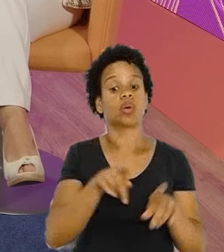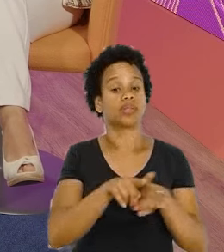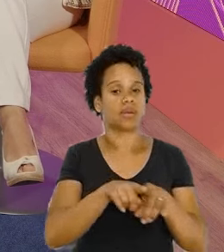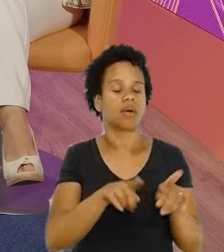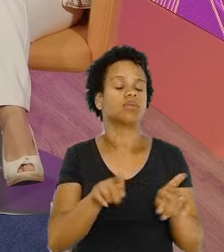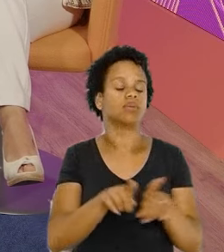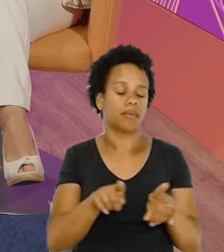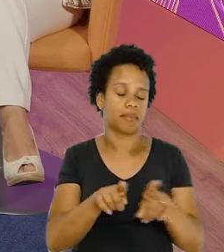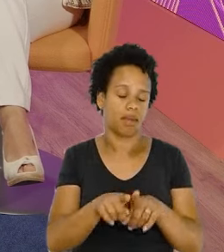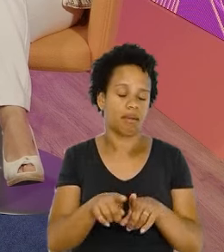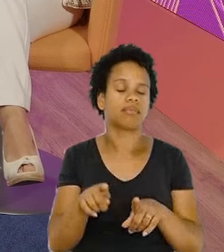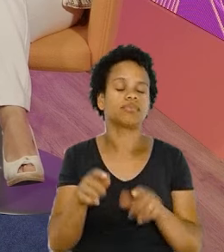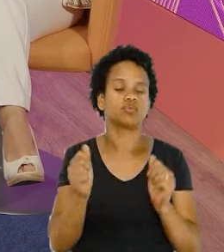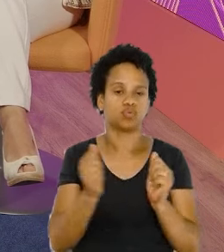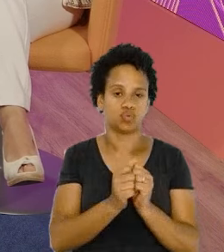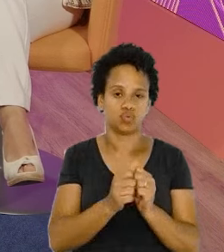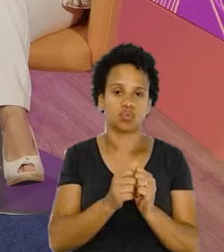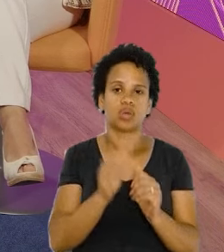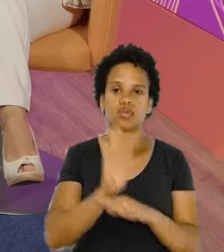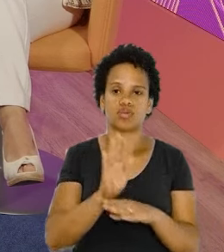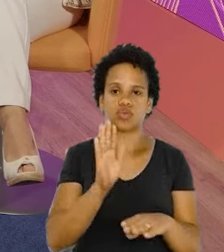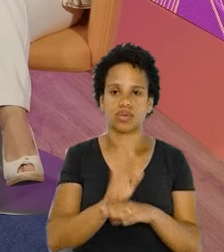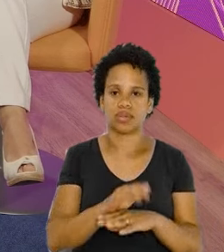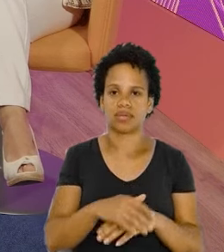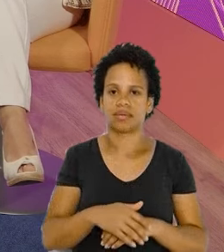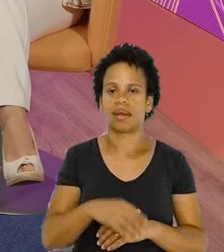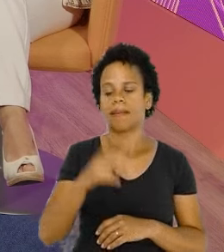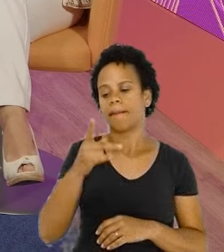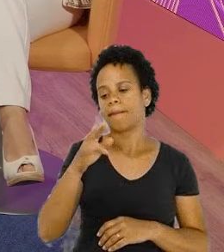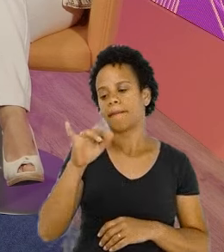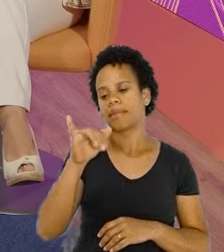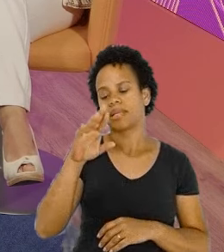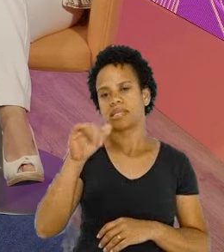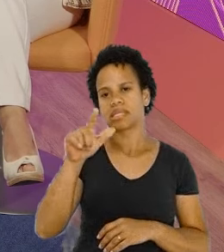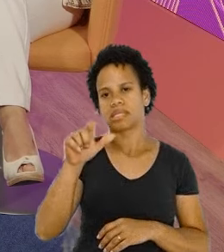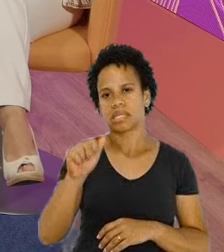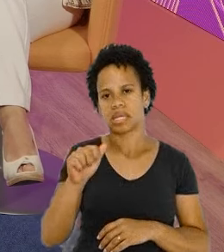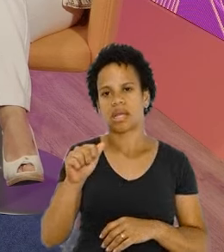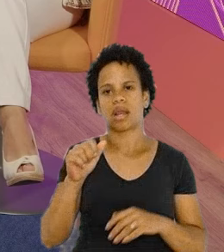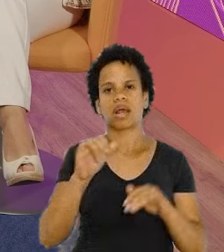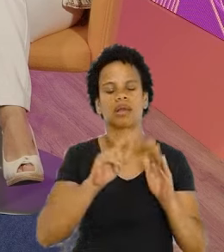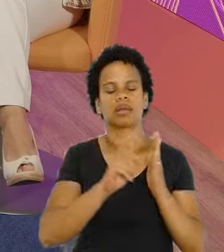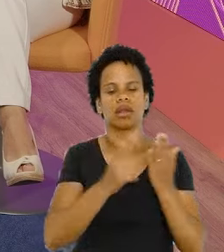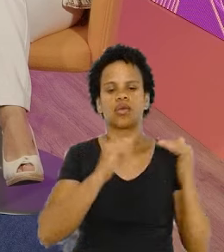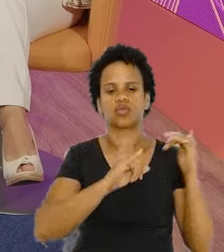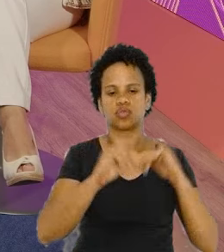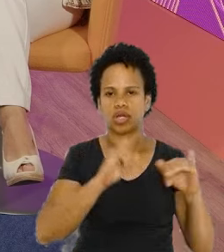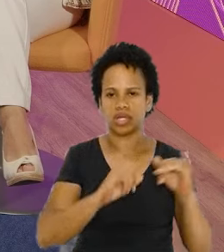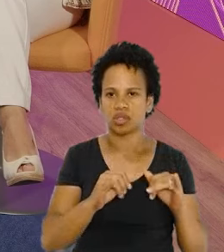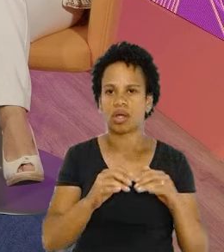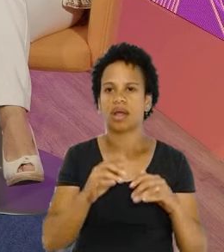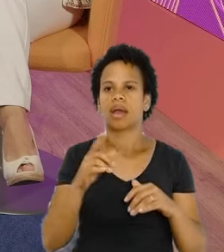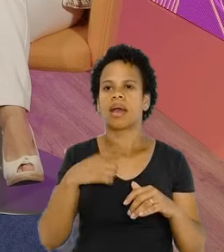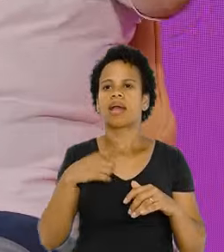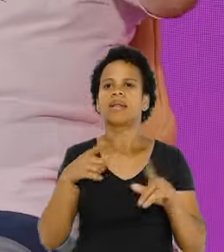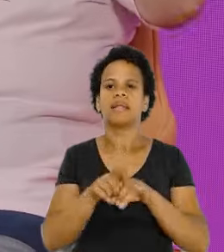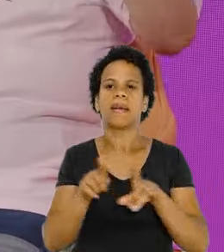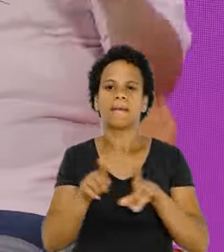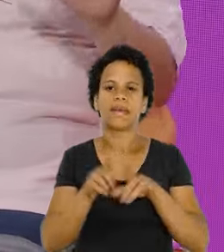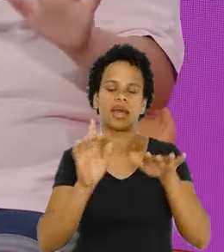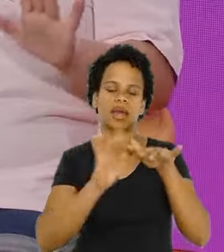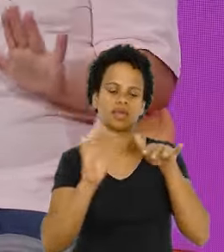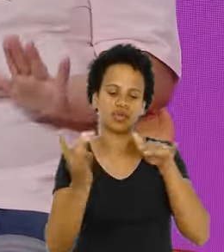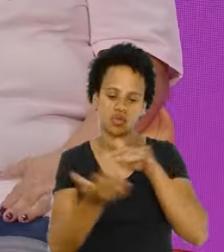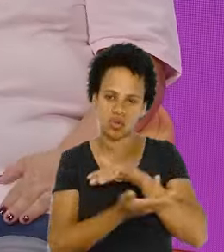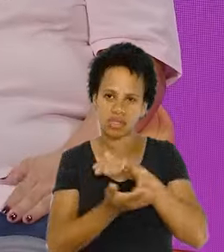presente né a jornalista n minha mãe ela ca bem redes sociais nó se tira foto M